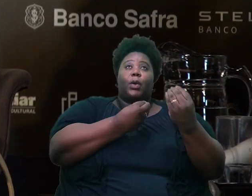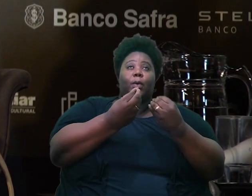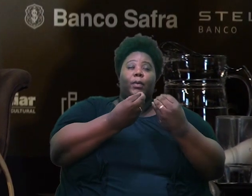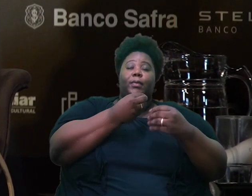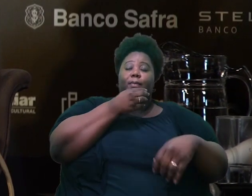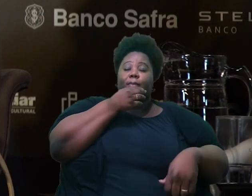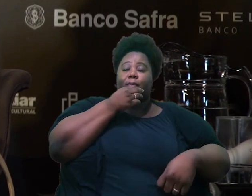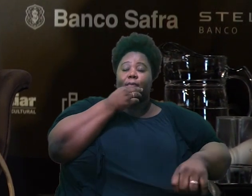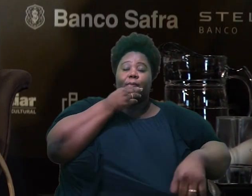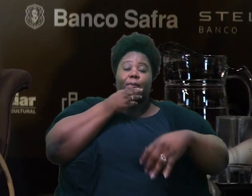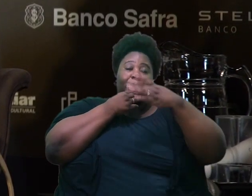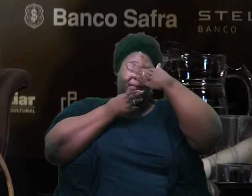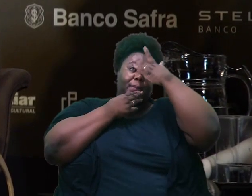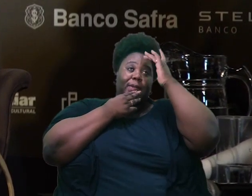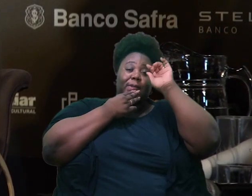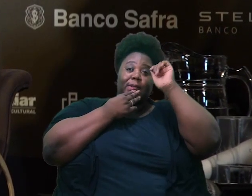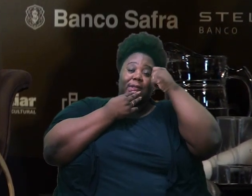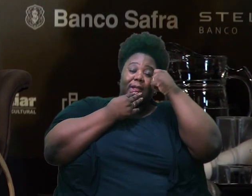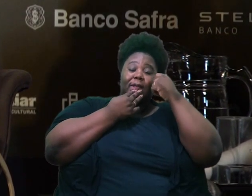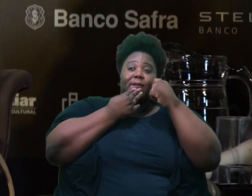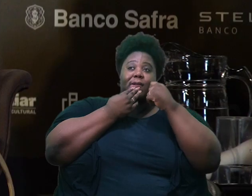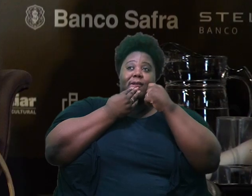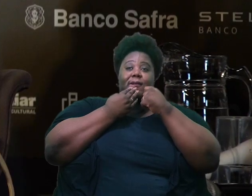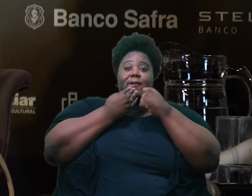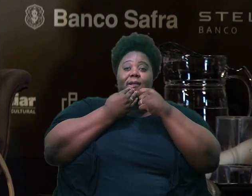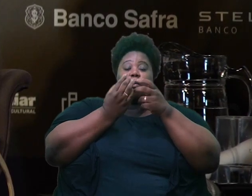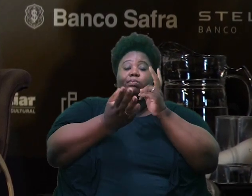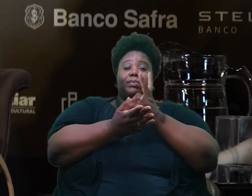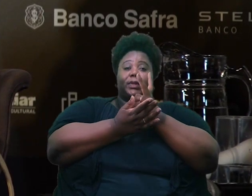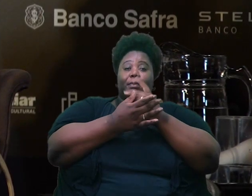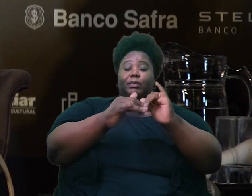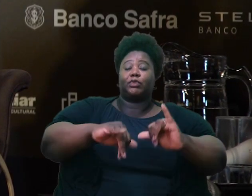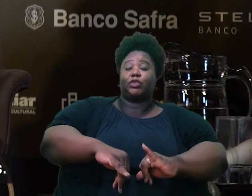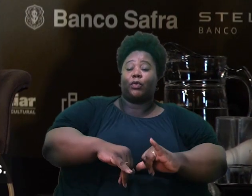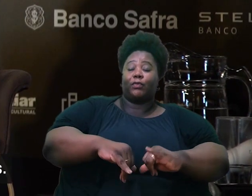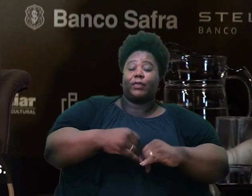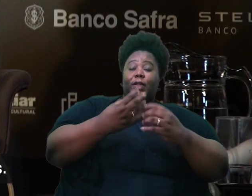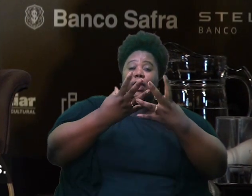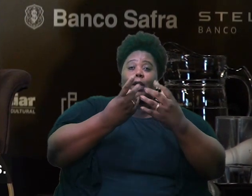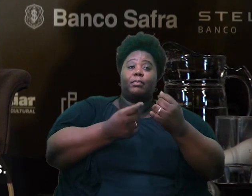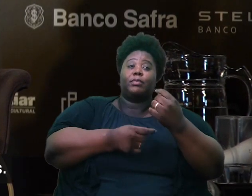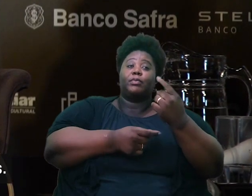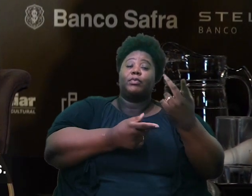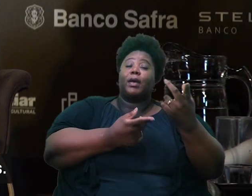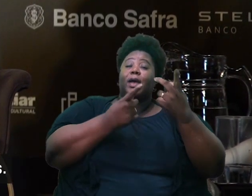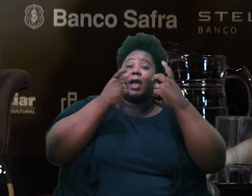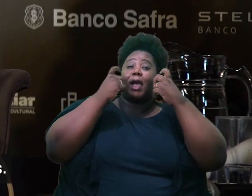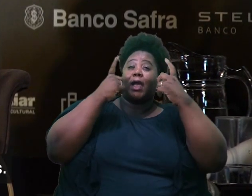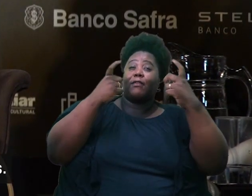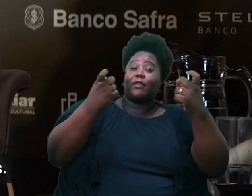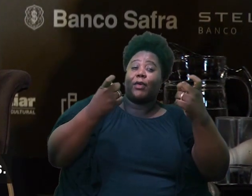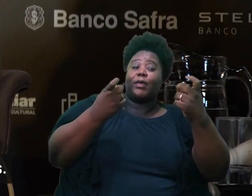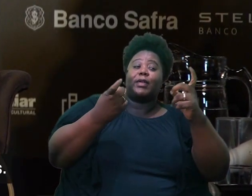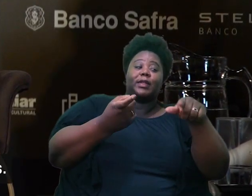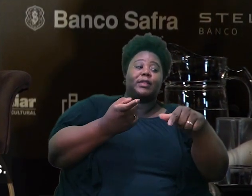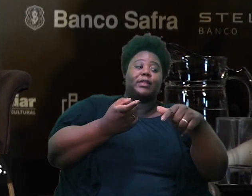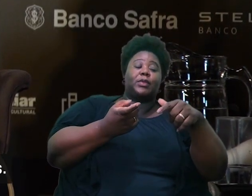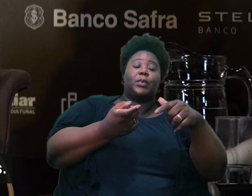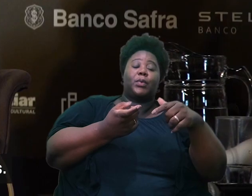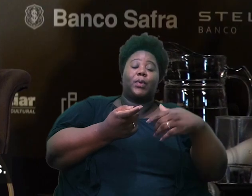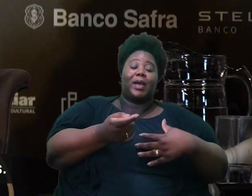como uma pessoa negra, eu sempre sofri a violência do racismo neste